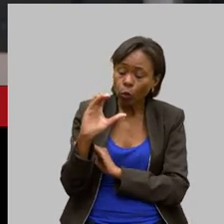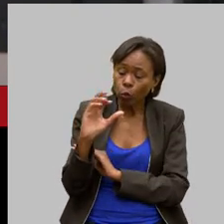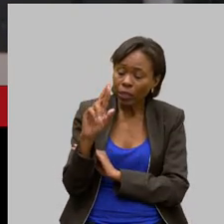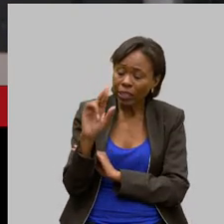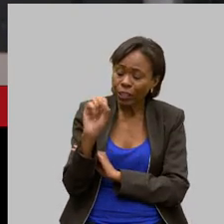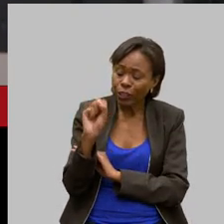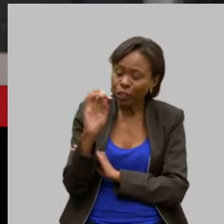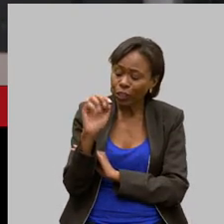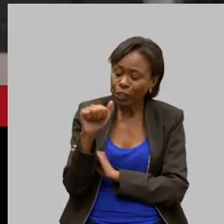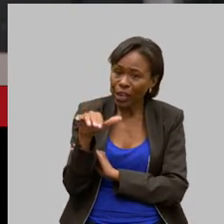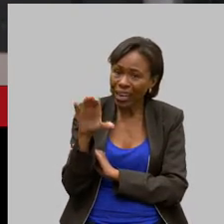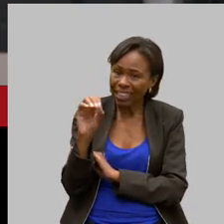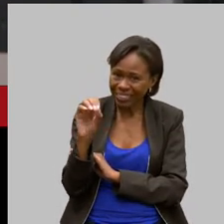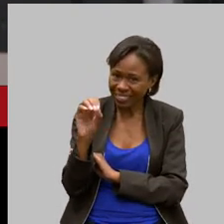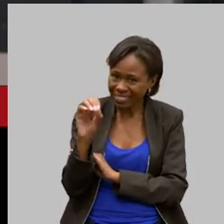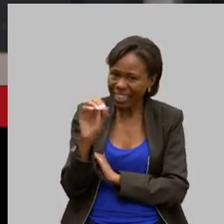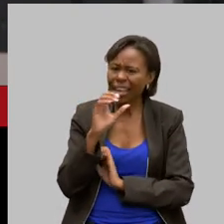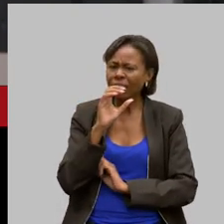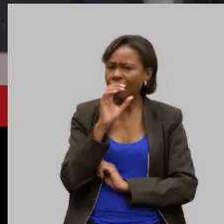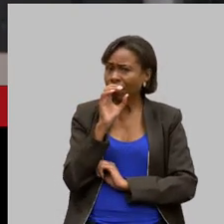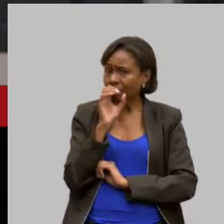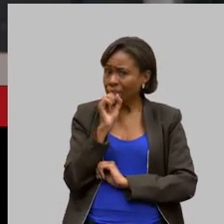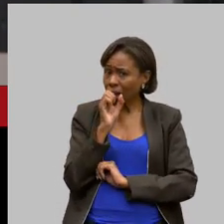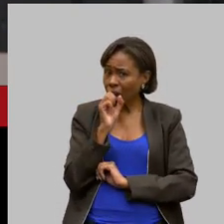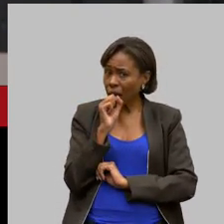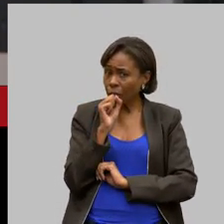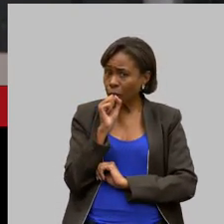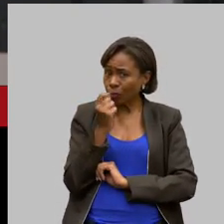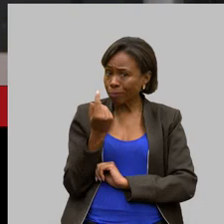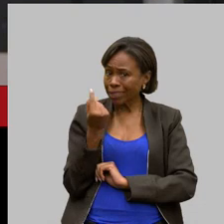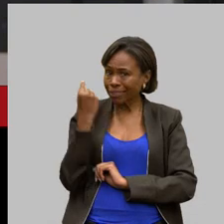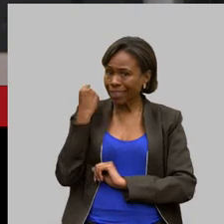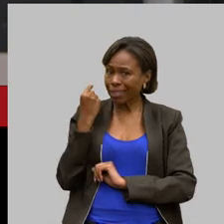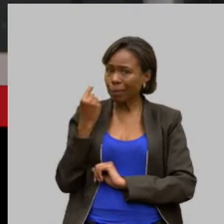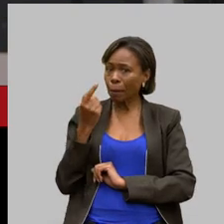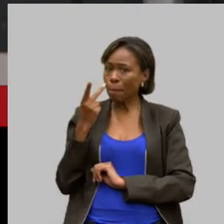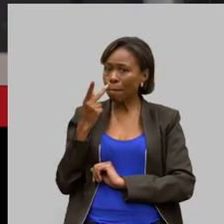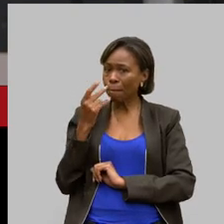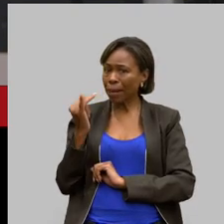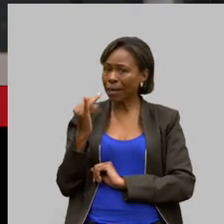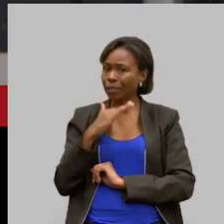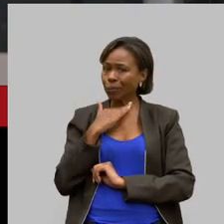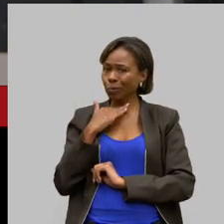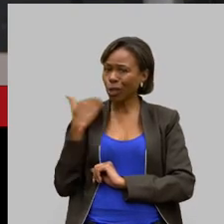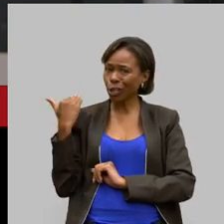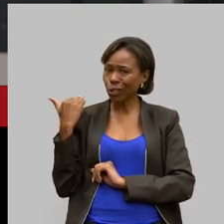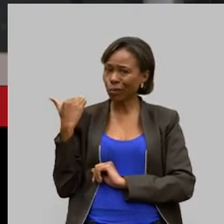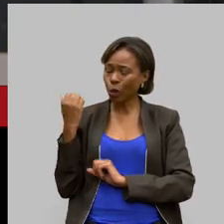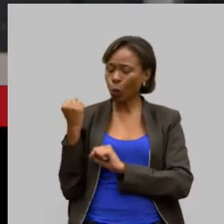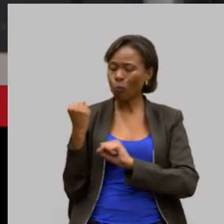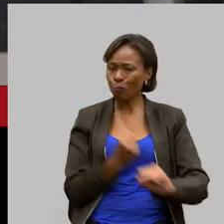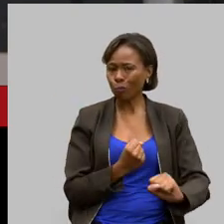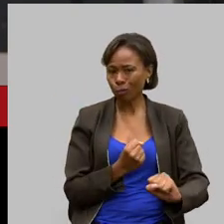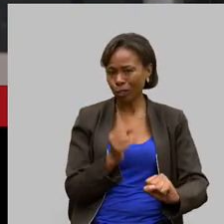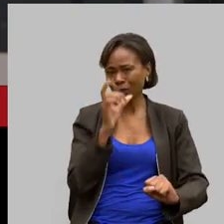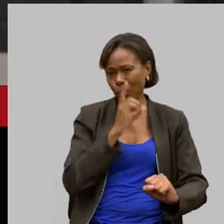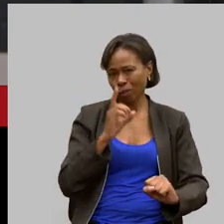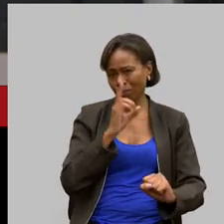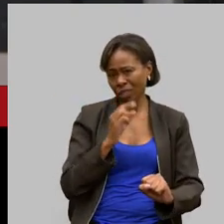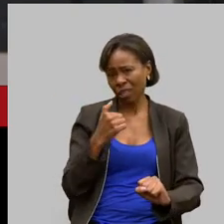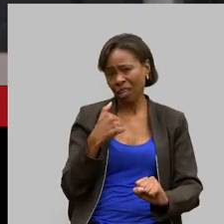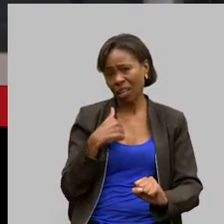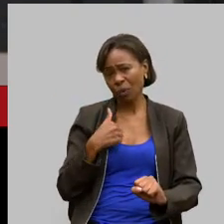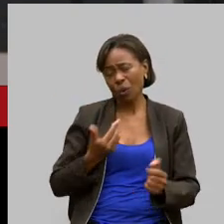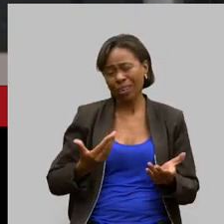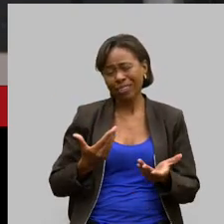Cristiano no sábado eu perdi o meu pai no domingo eu enterrei o meu pai então tô à base de remédio eu não